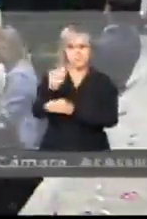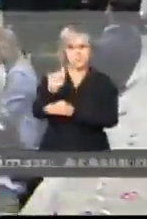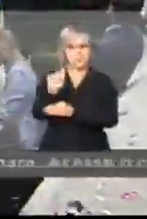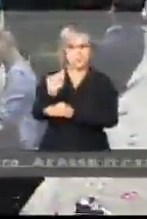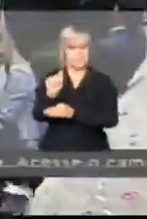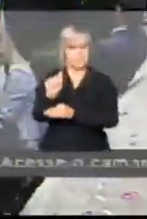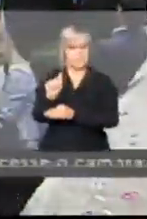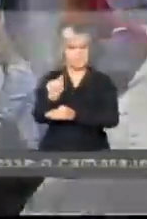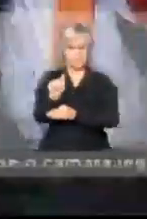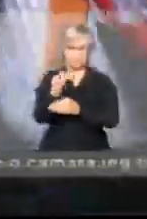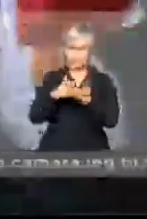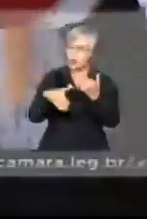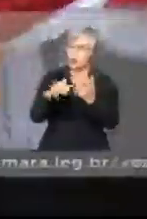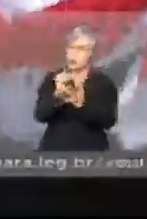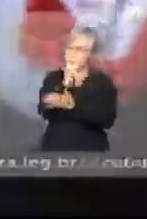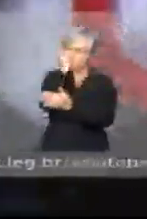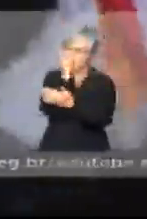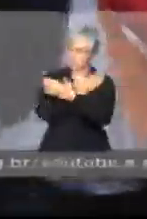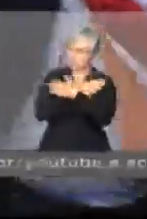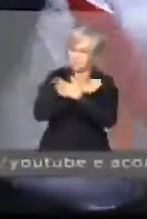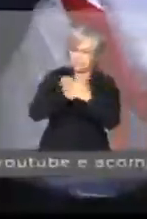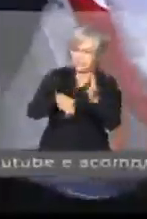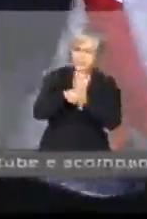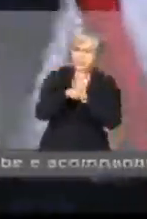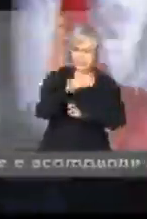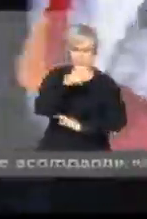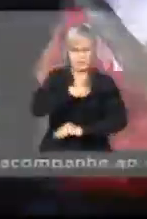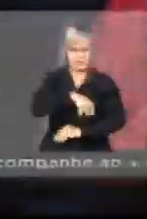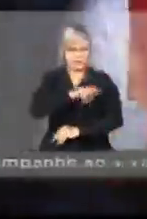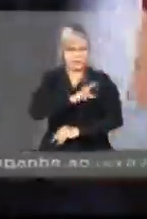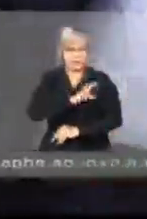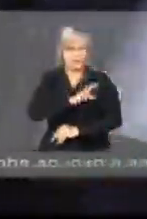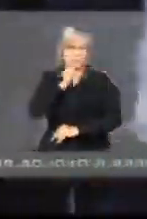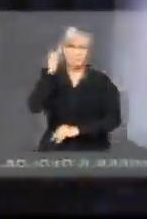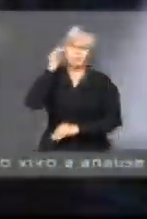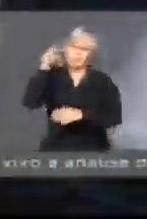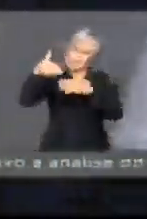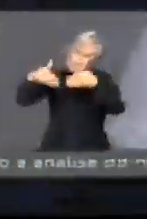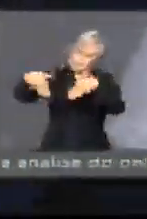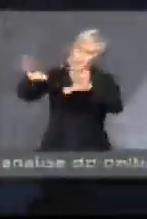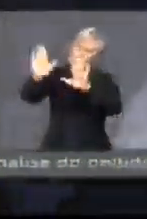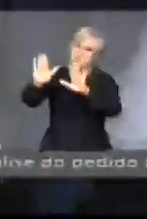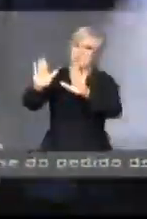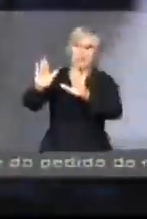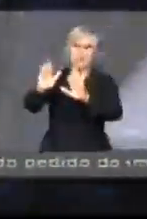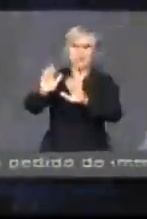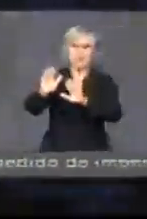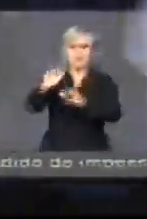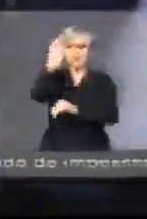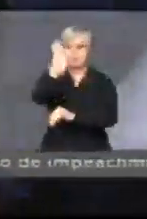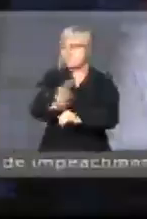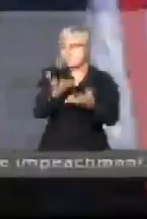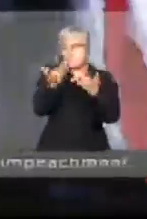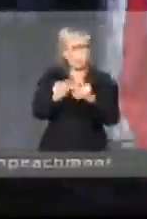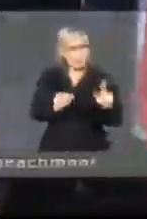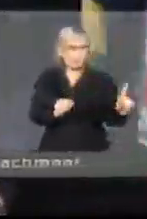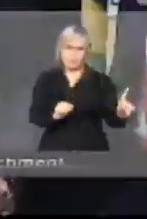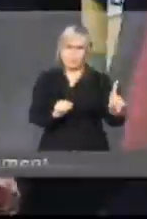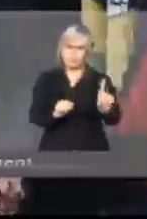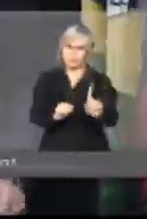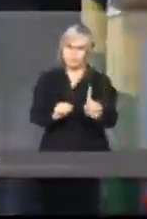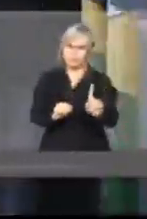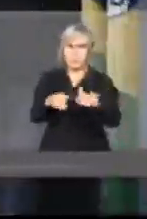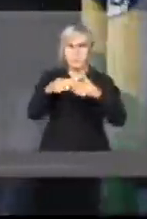junto, vagabundos do PT. Dilma, vai embora que o Brasil não quer